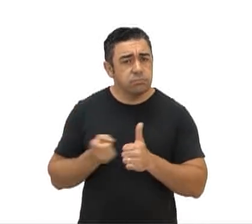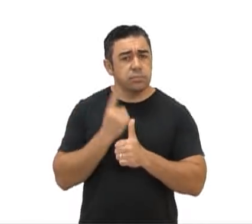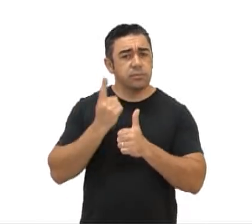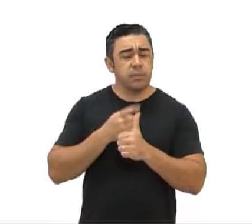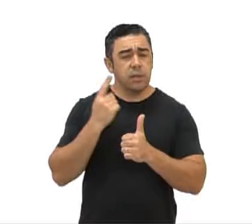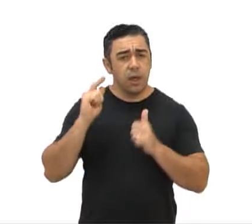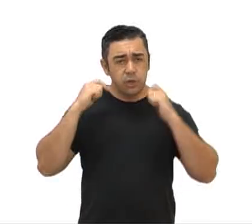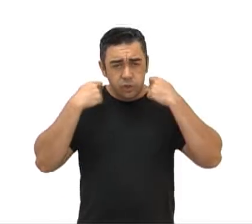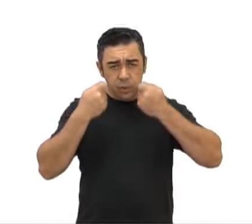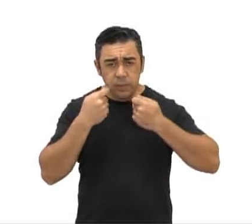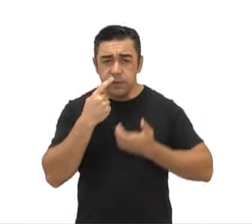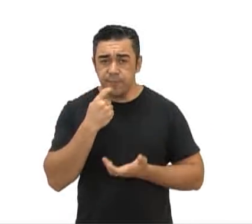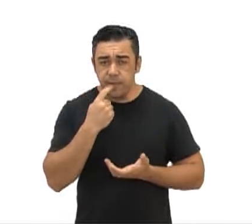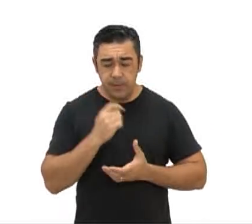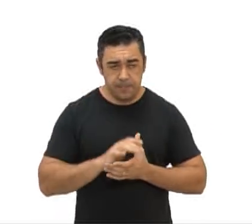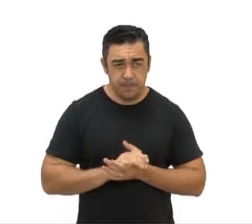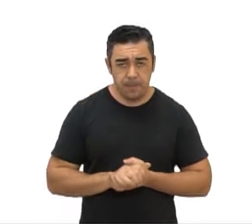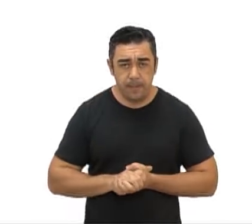da Chapeuzinho Vermelho.